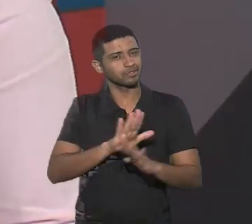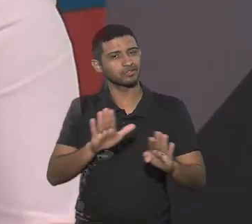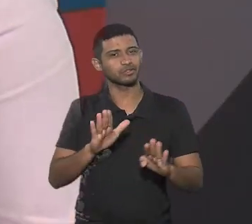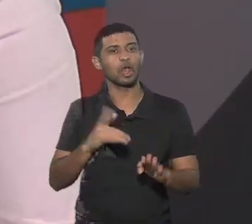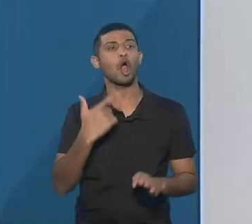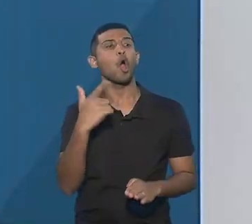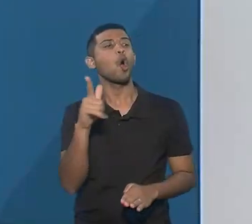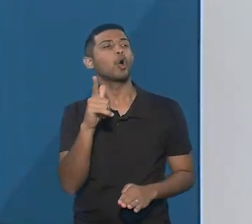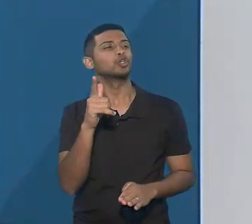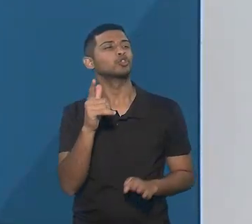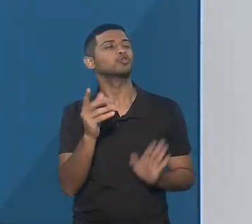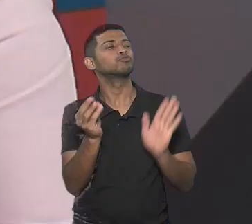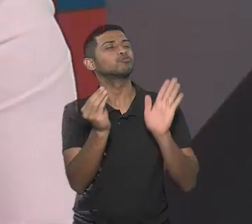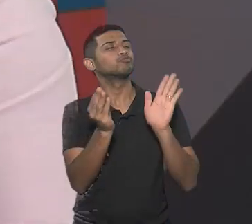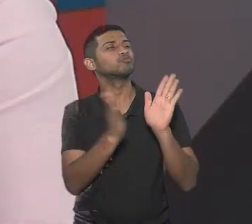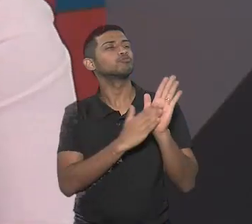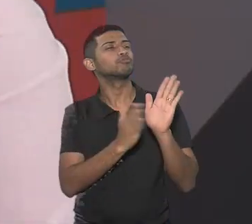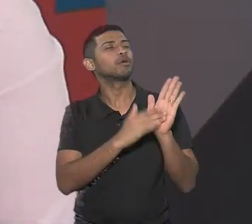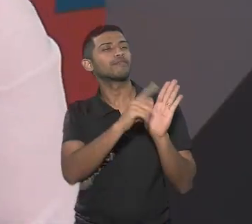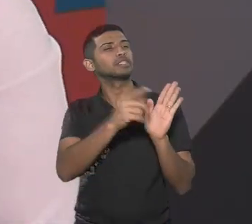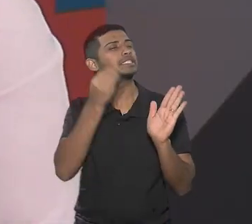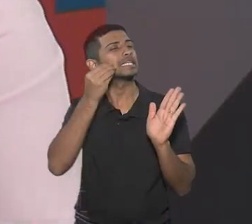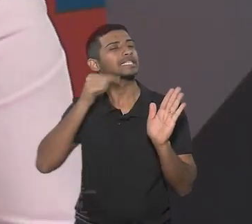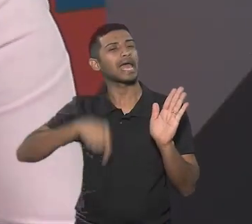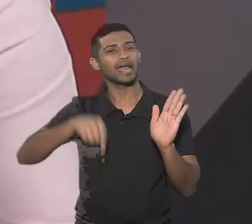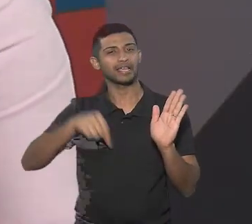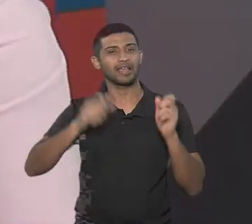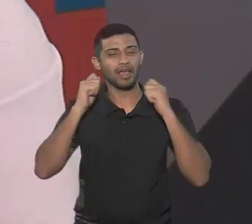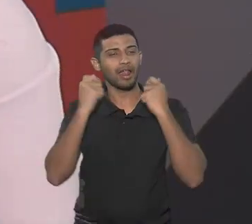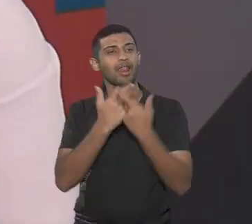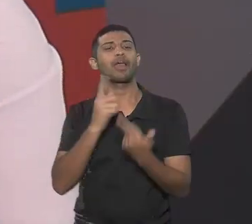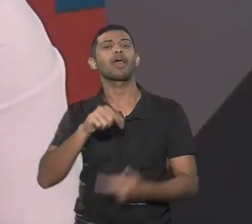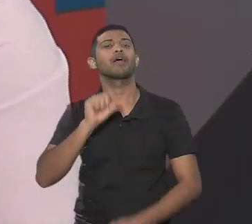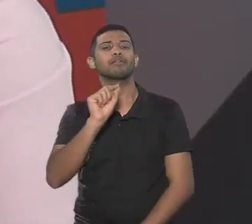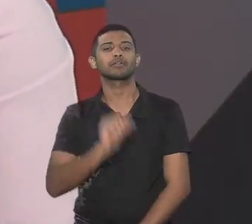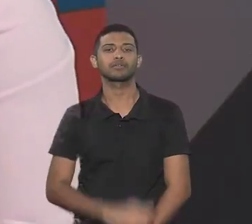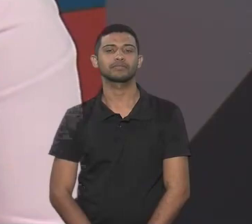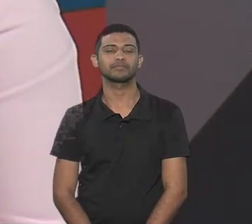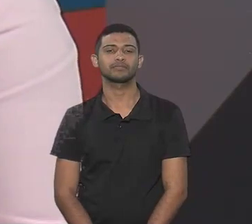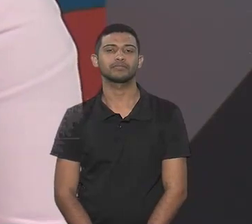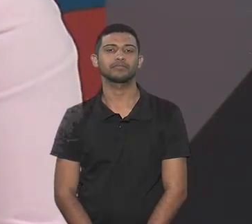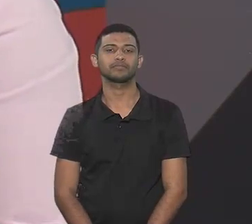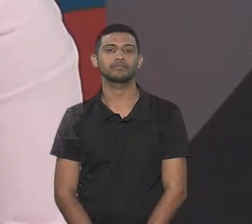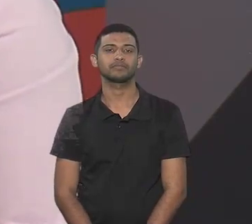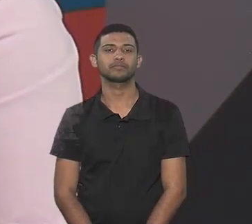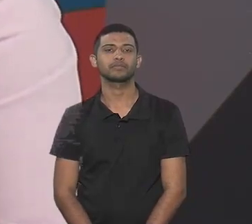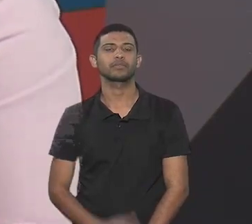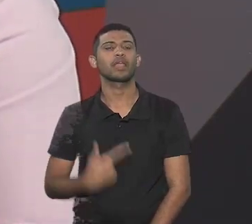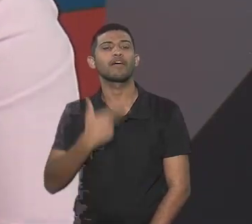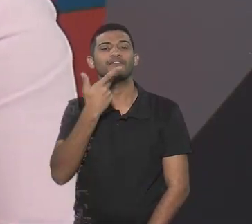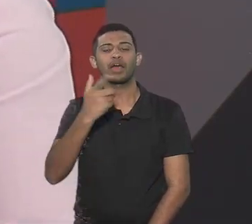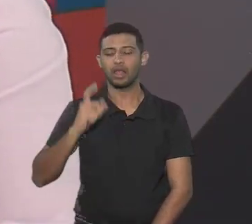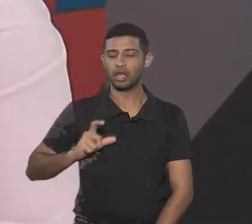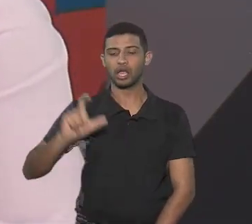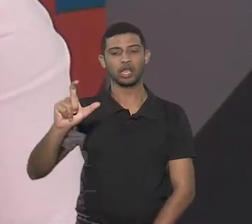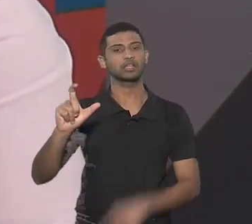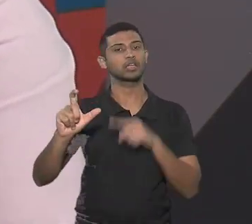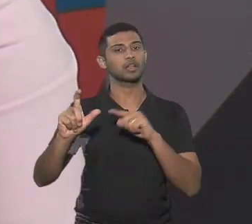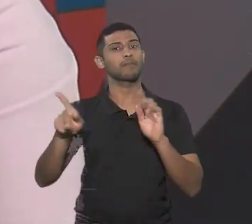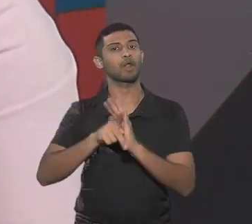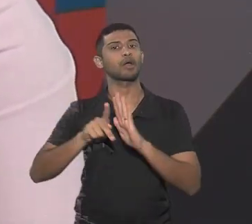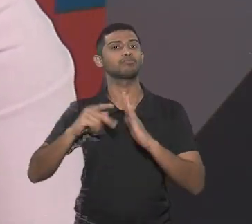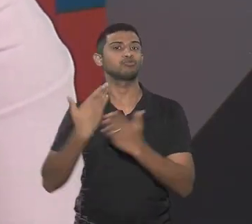mas ainda está no início. Uma outra proposta do senhor que está sendo discutida aqui na casa fala da questão